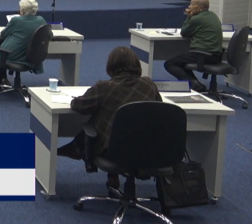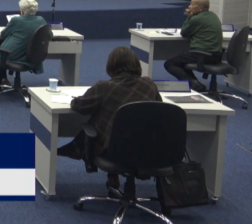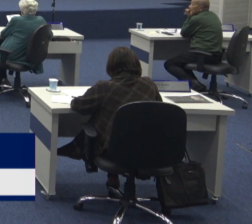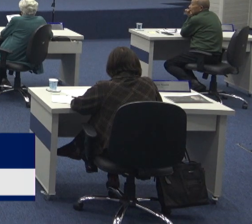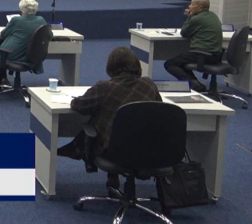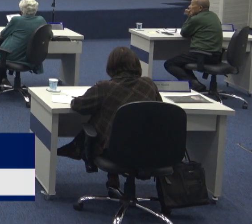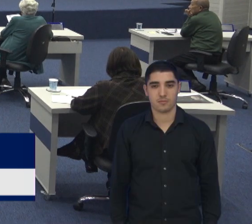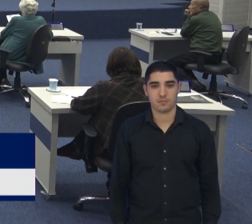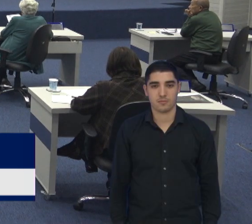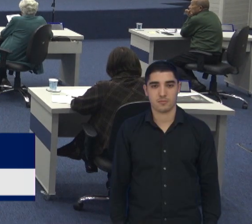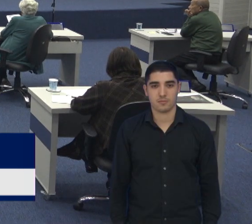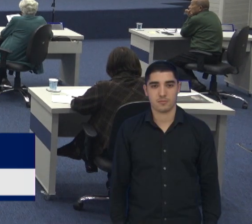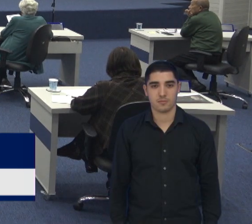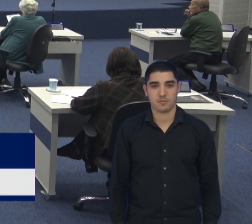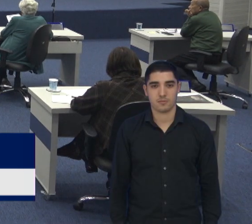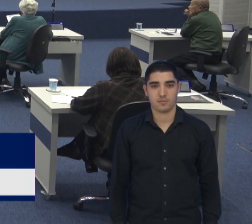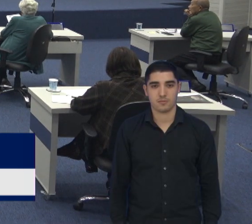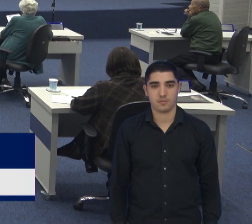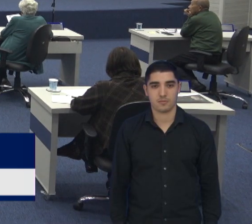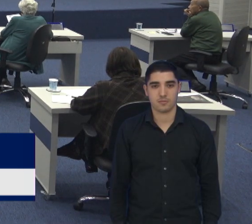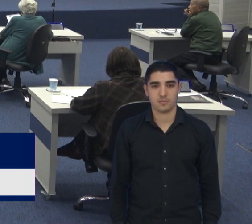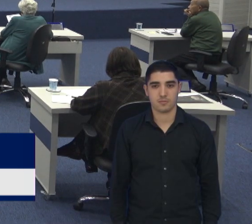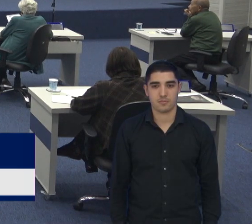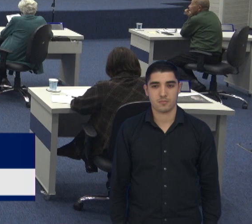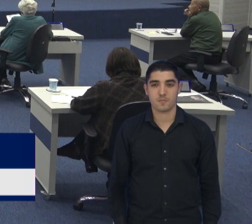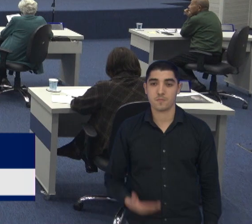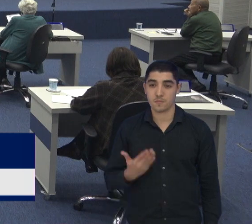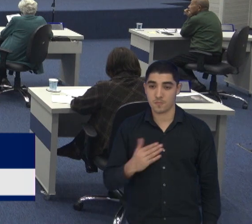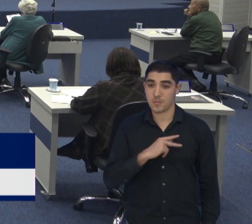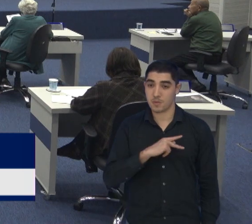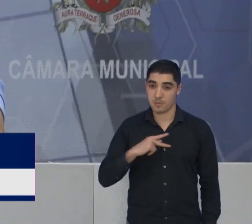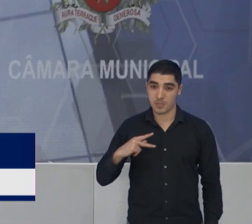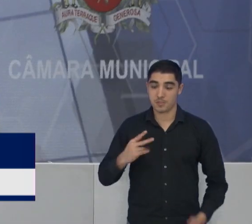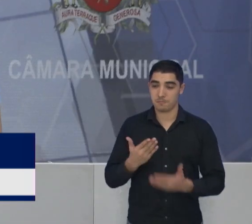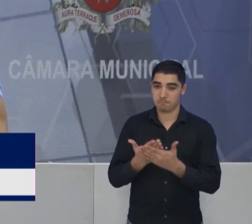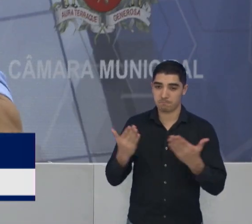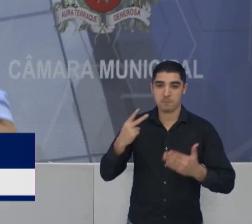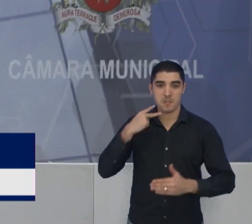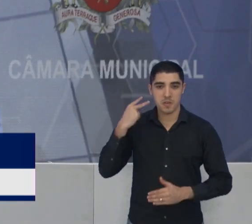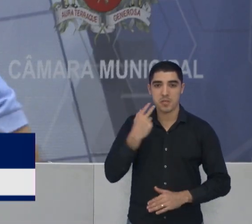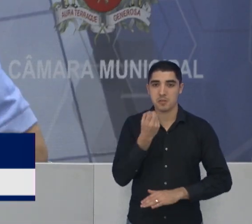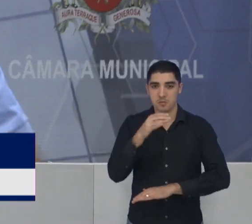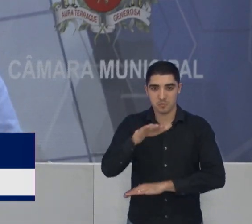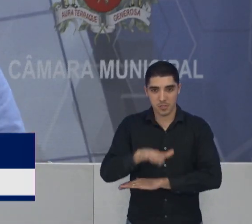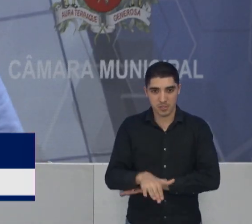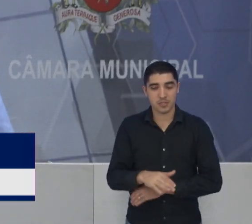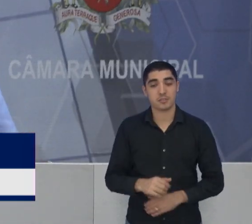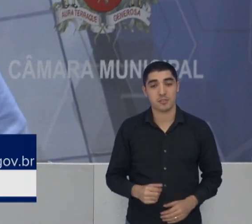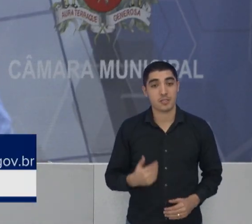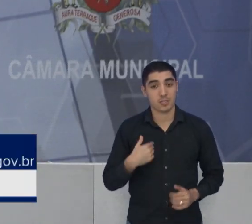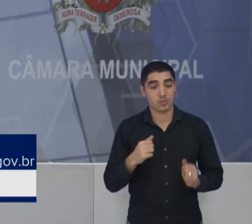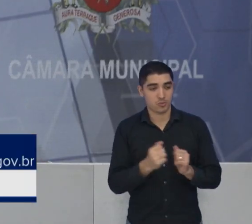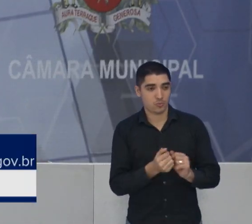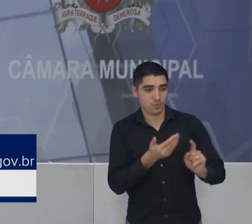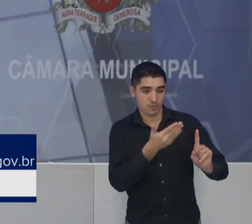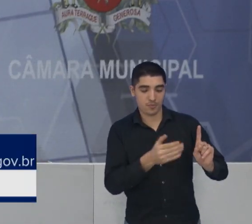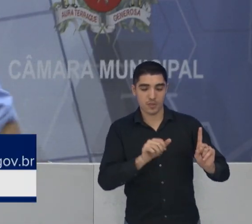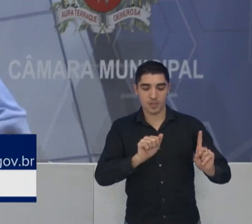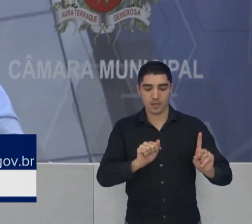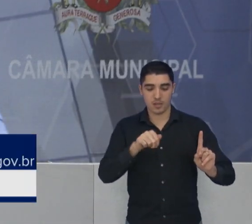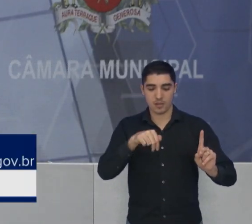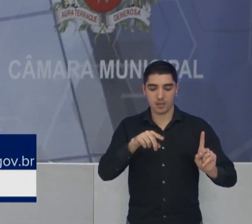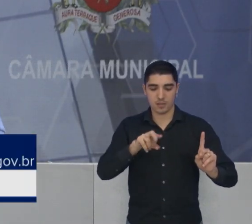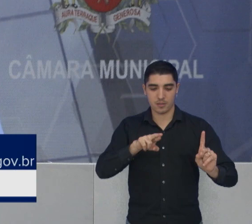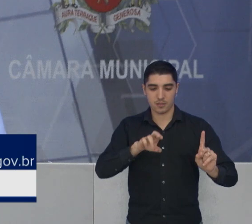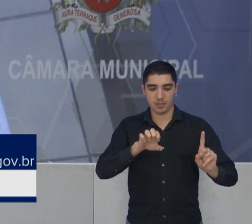Senhor presidente, vereadores, boa tarde. Vim aqui, através da senhora Andriele,